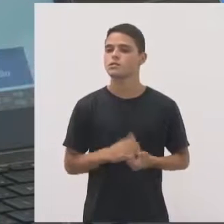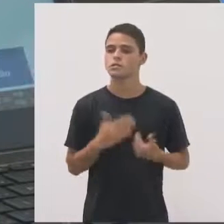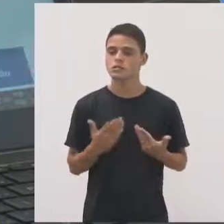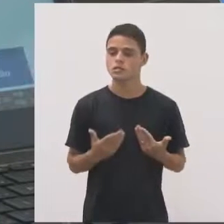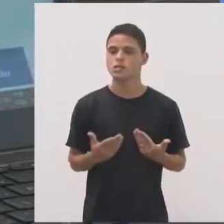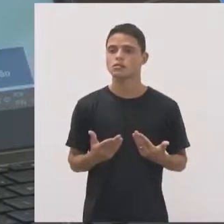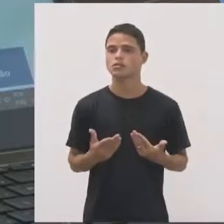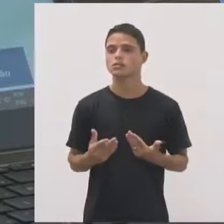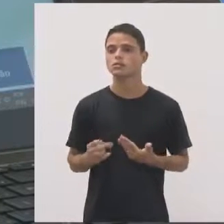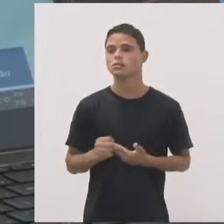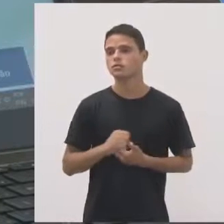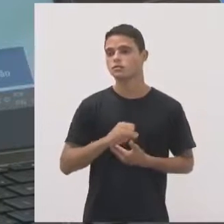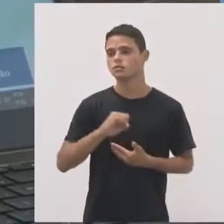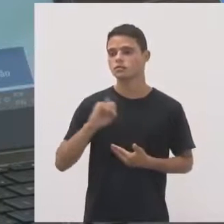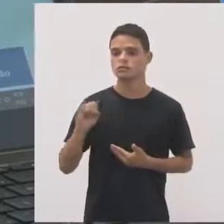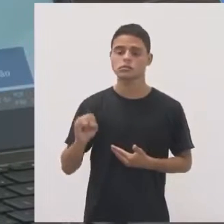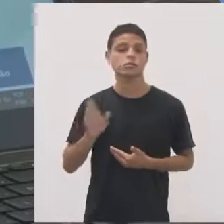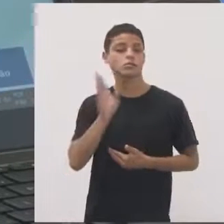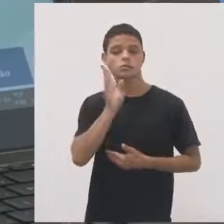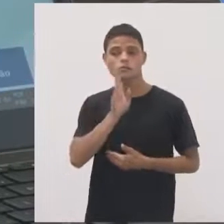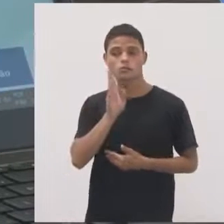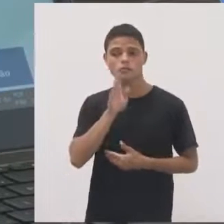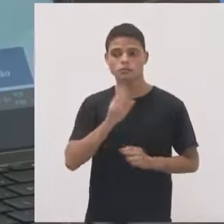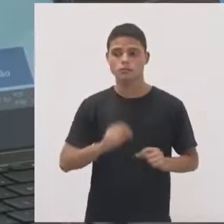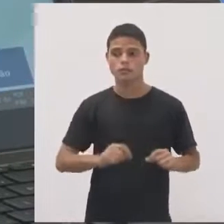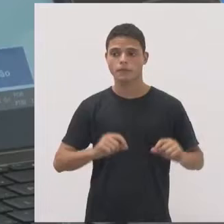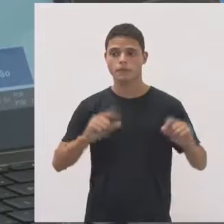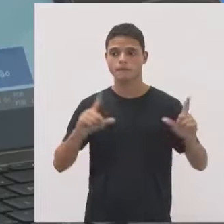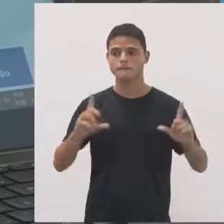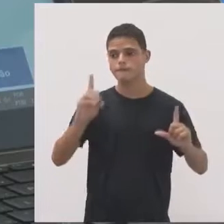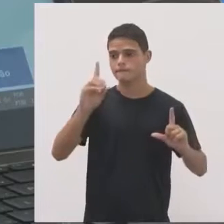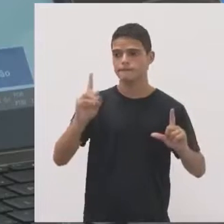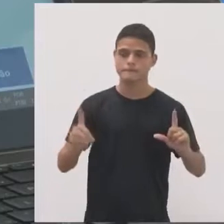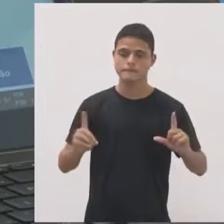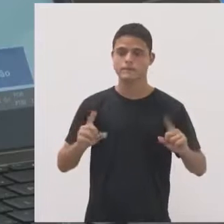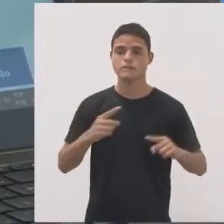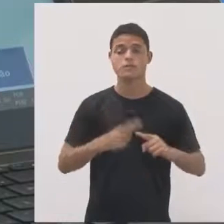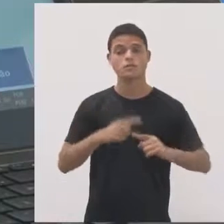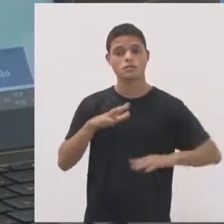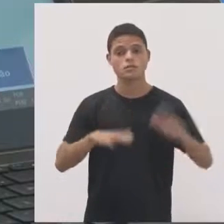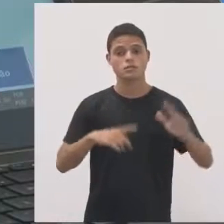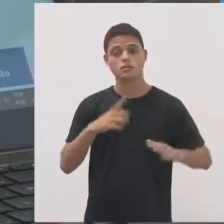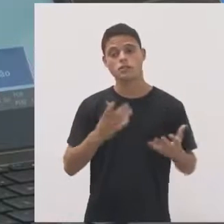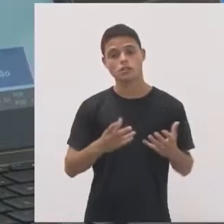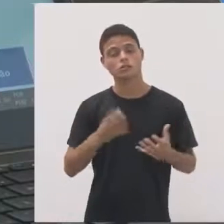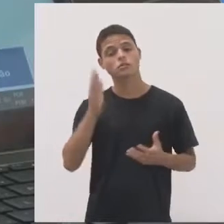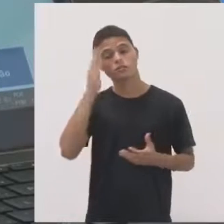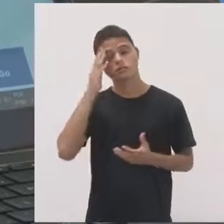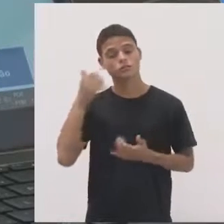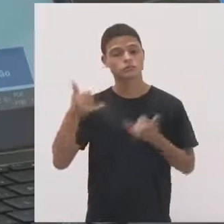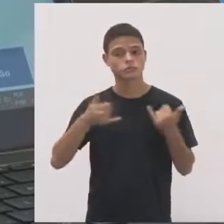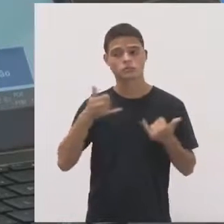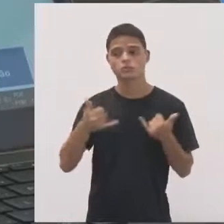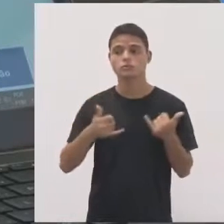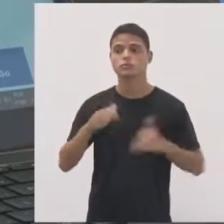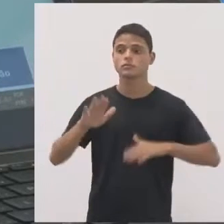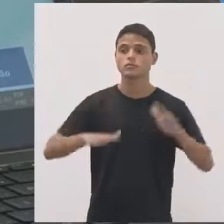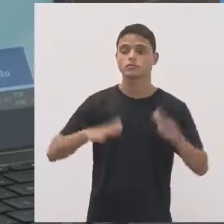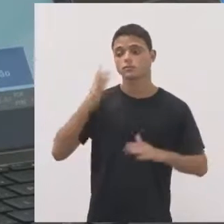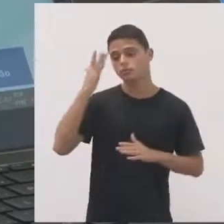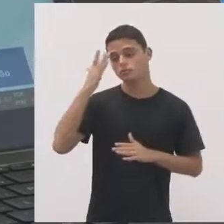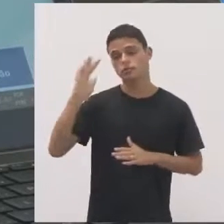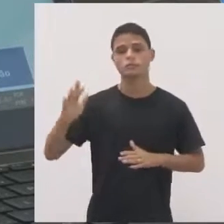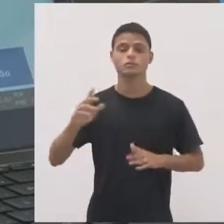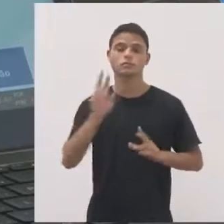nichos fizeram, não sei. Mas é bacana mostrar site de diretoria, porque às vezes a gente quer saber alguma informação e aí a gente não sabe. Então,